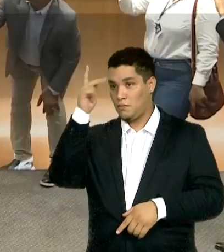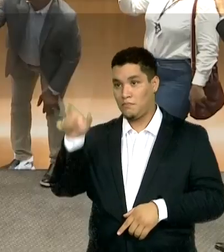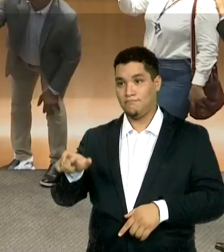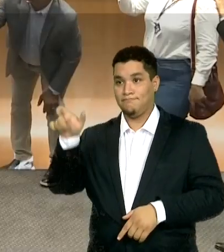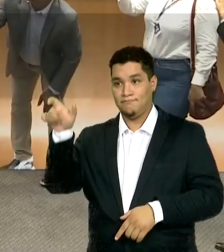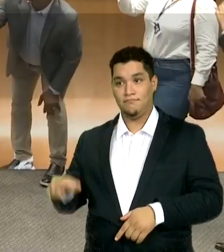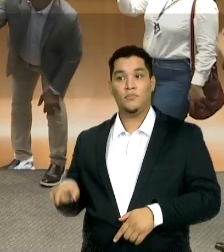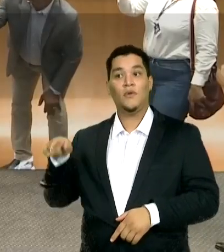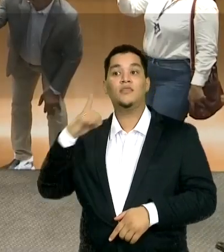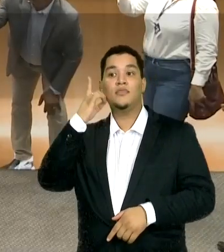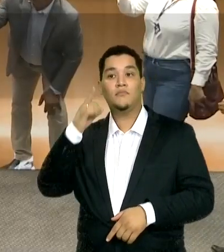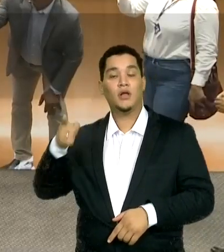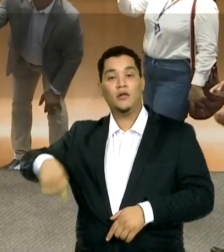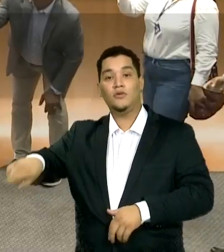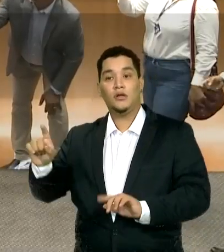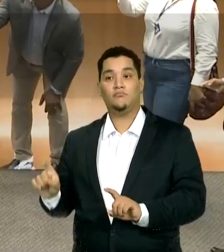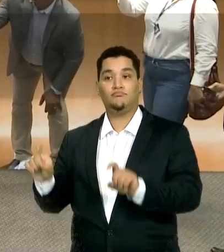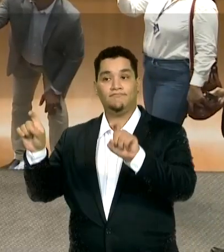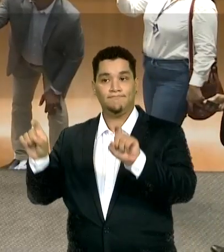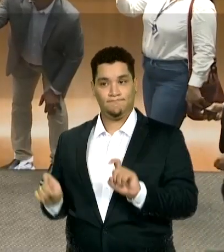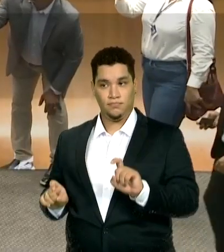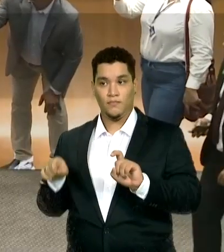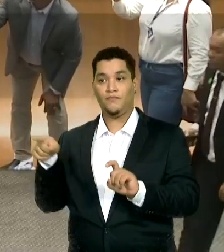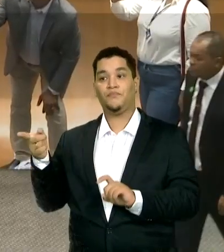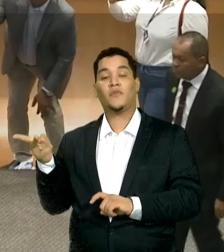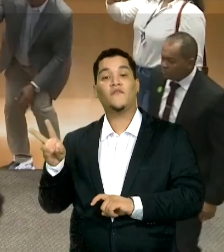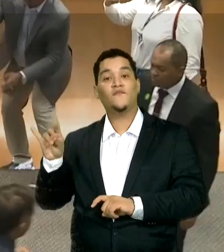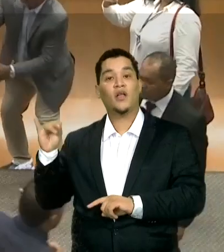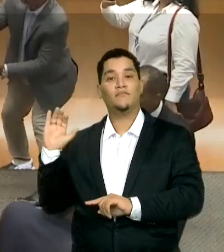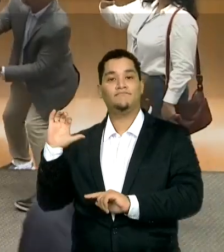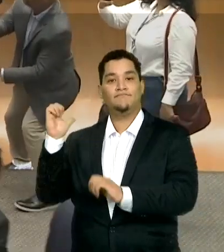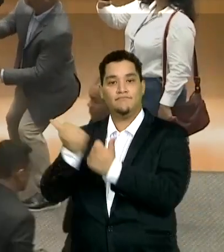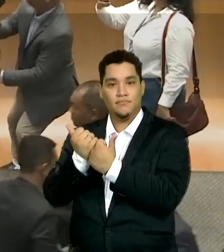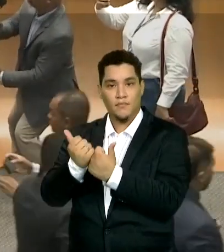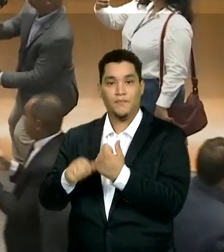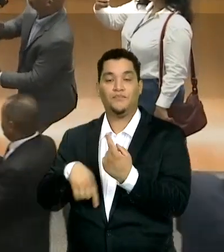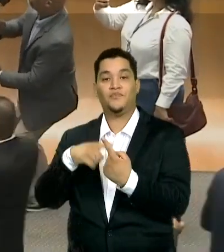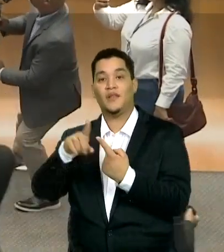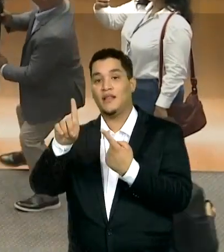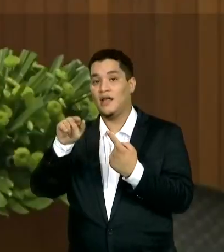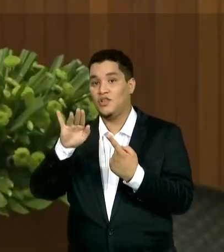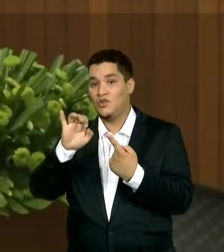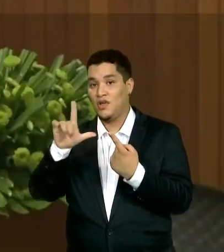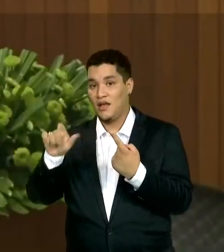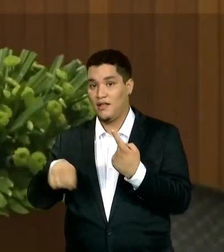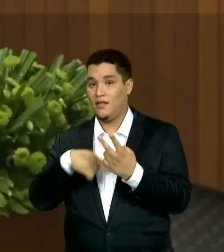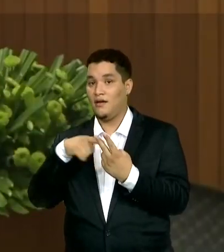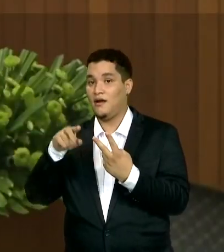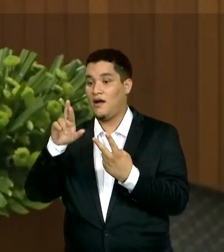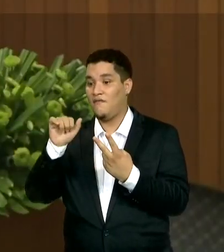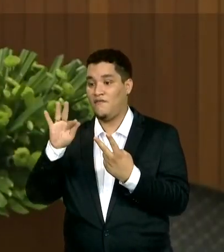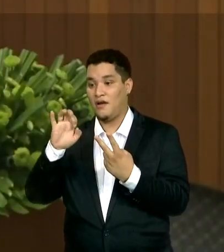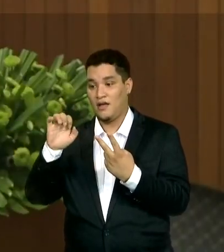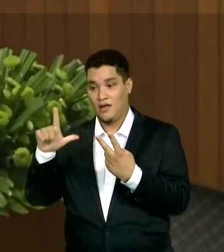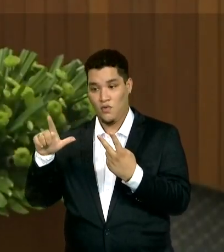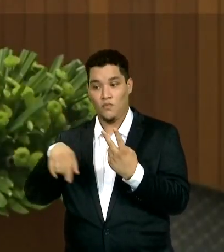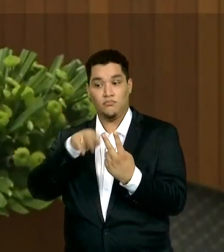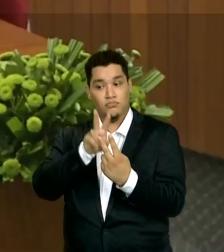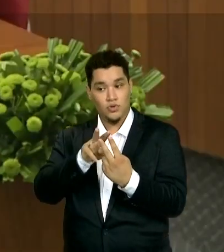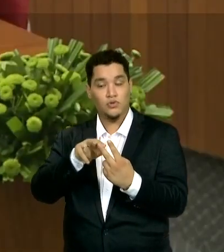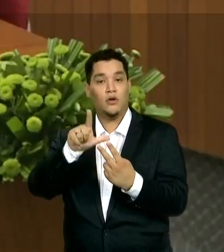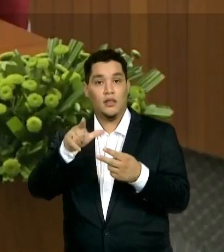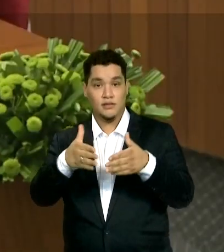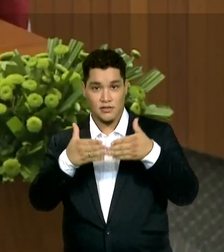Aragão. Eles assumem o mandato, respectivamente, no lugar dos deputados Daniela e Rafael, ambos licenciados. Na